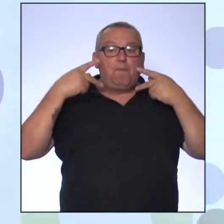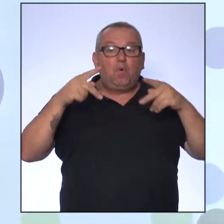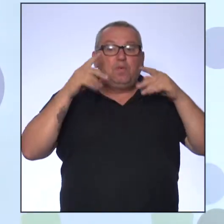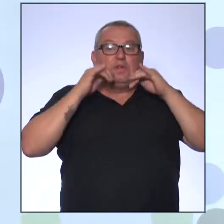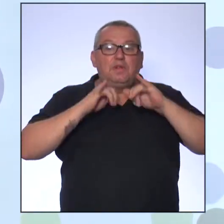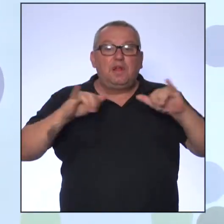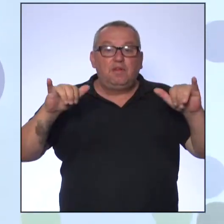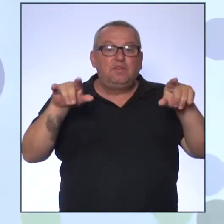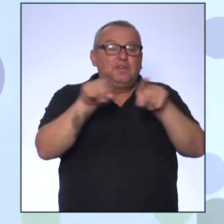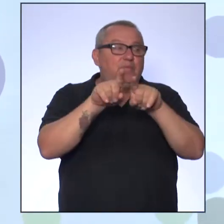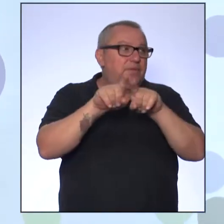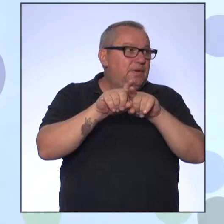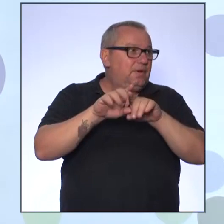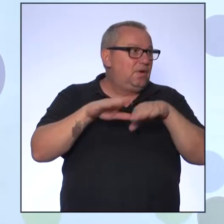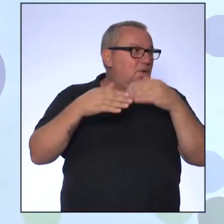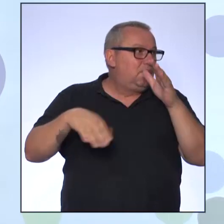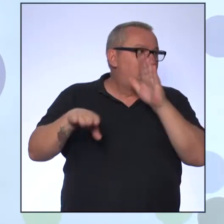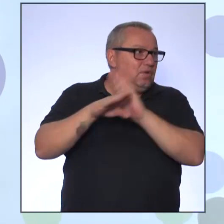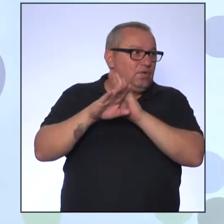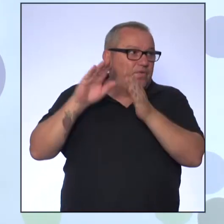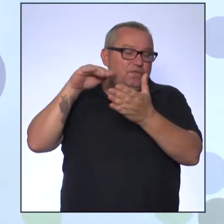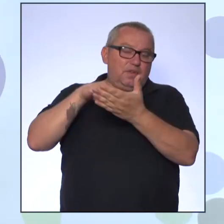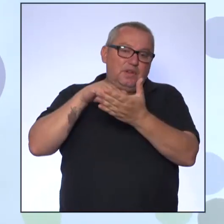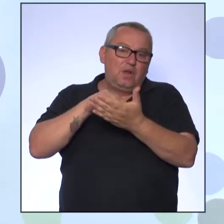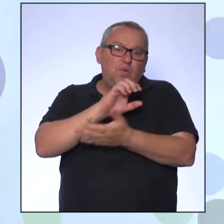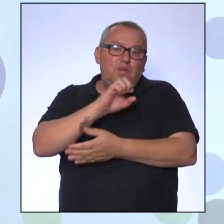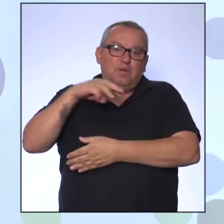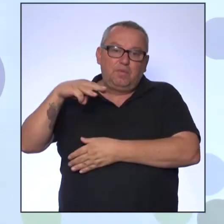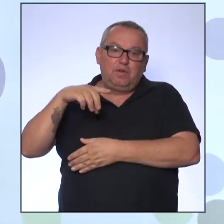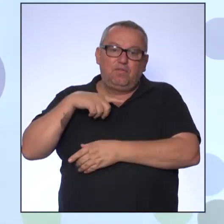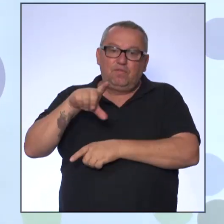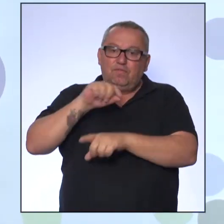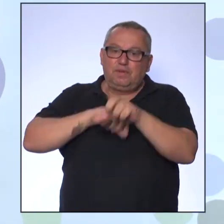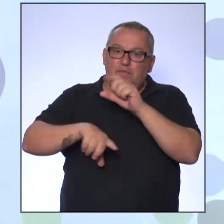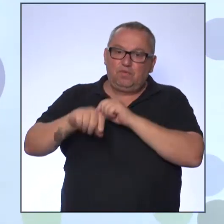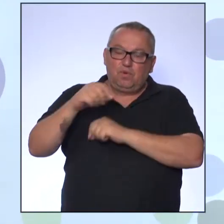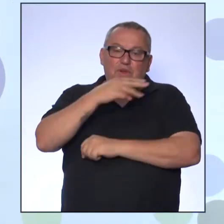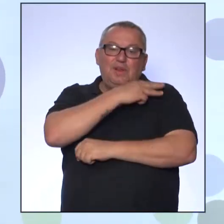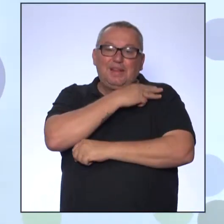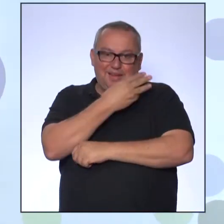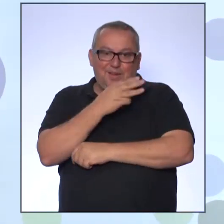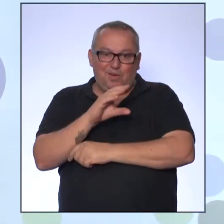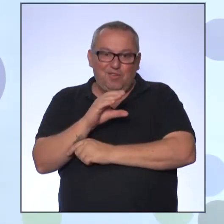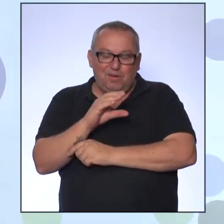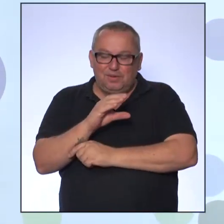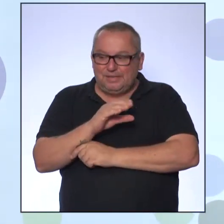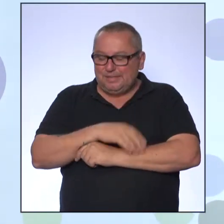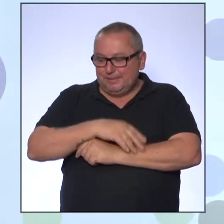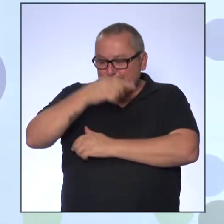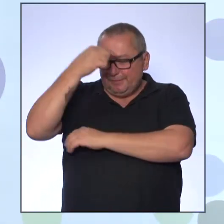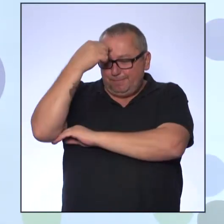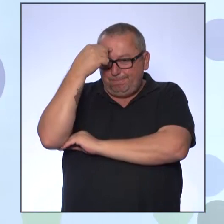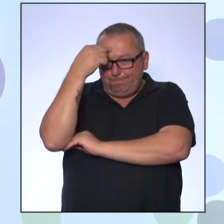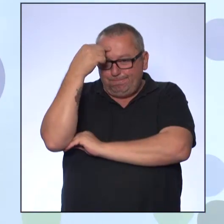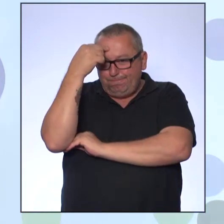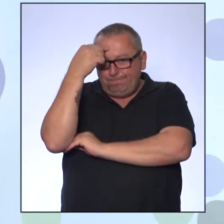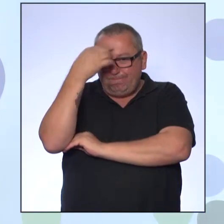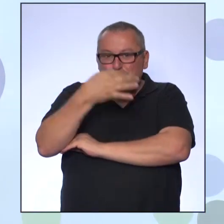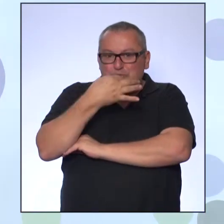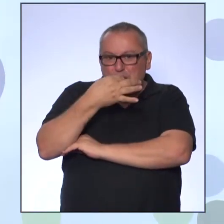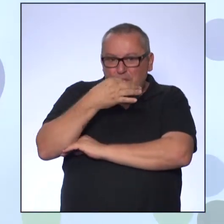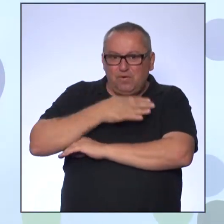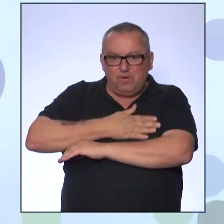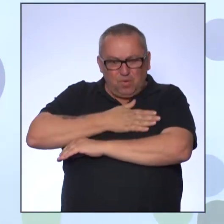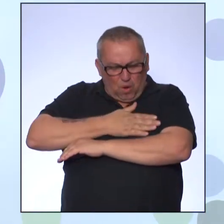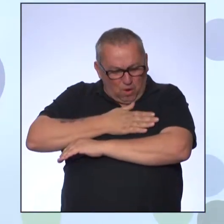marketing. Quando chegou no final do ensino médio, eu tive que fazer uma escolha. E aí, eu pensei, bom, eu acho que eu me